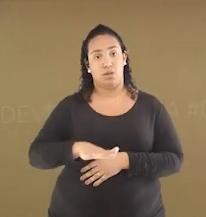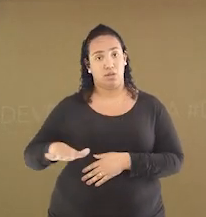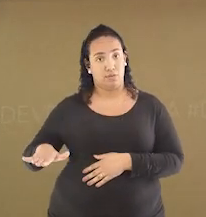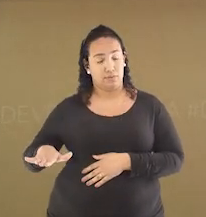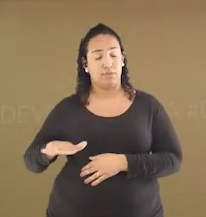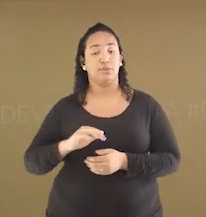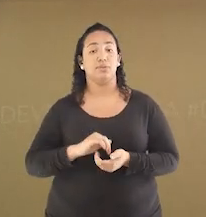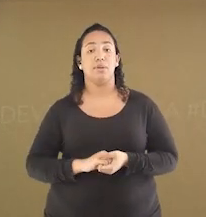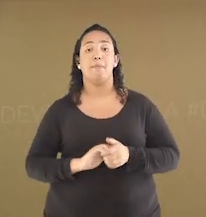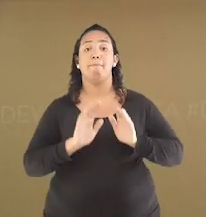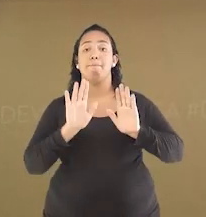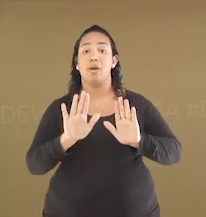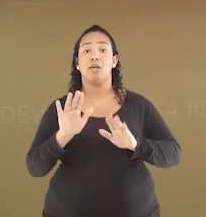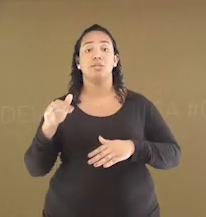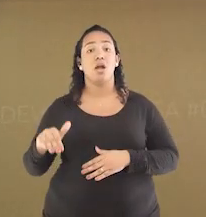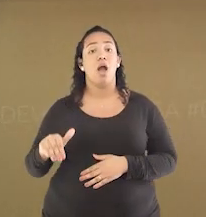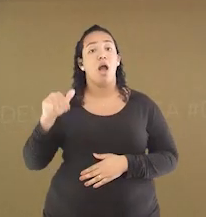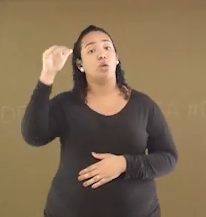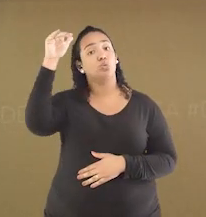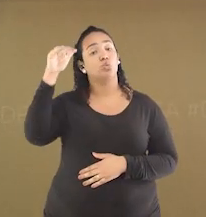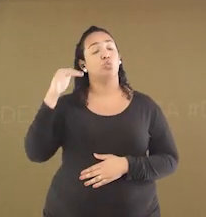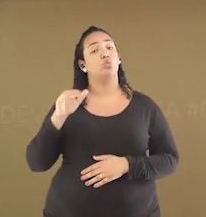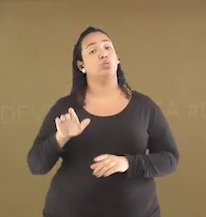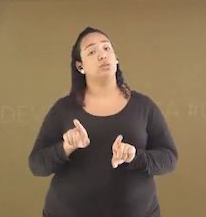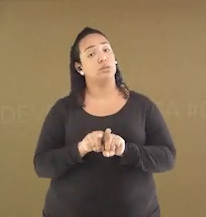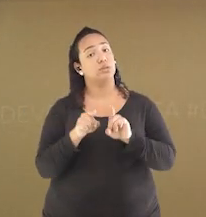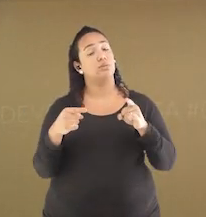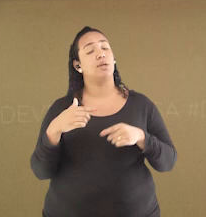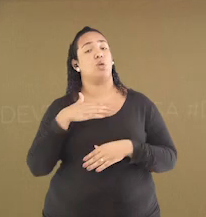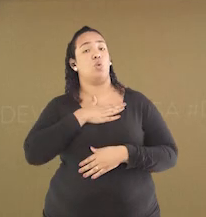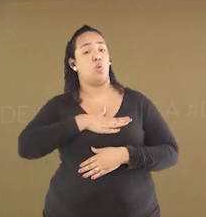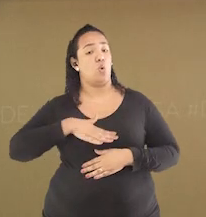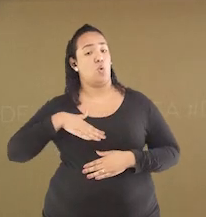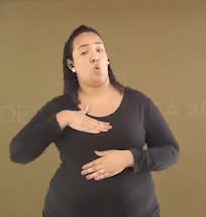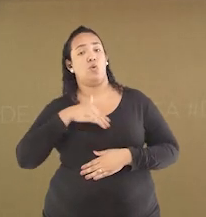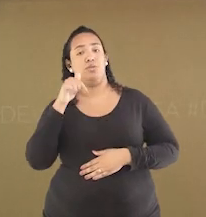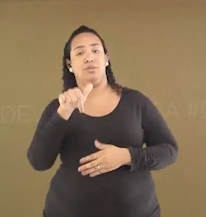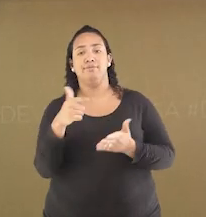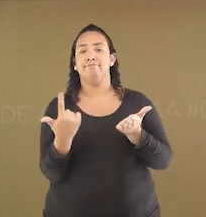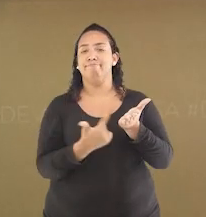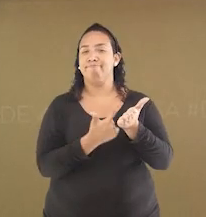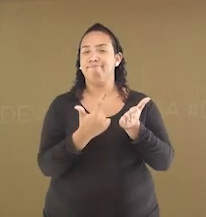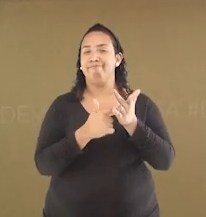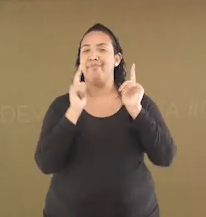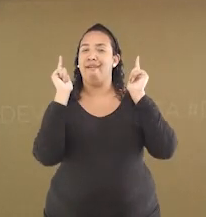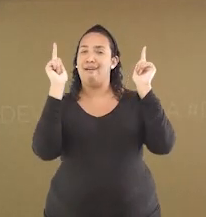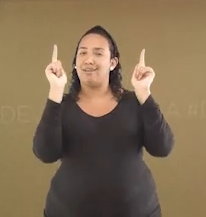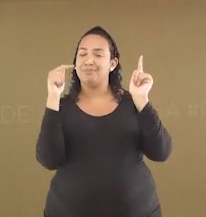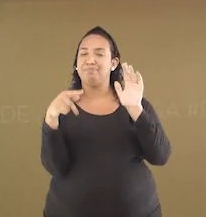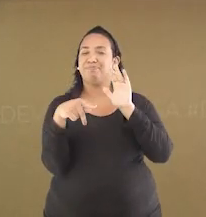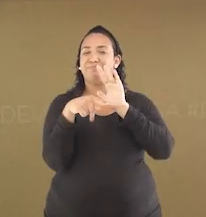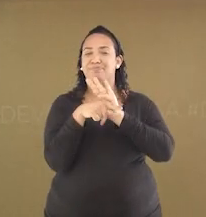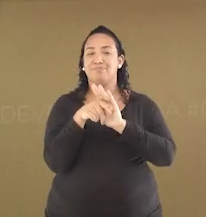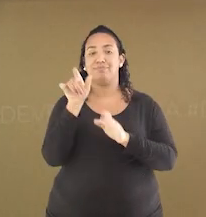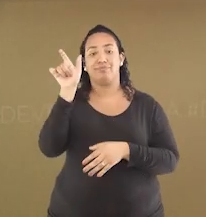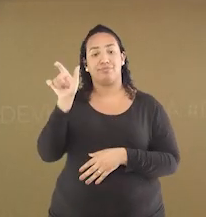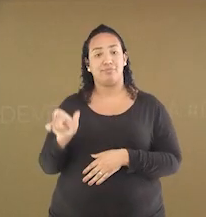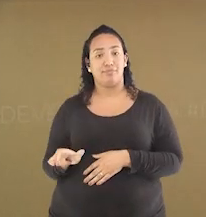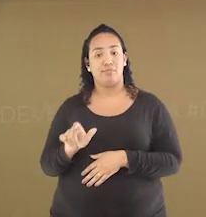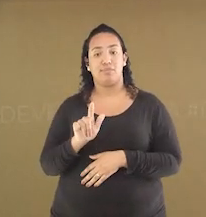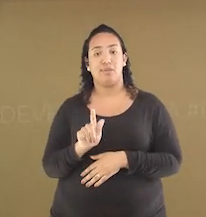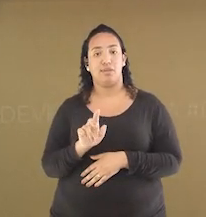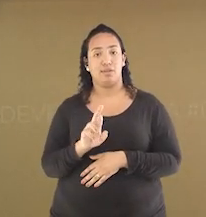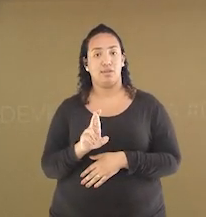infanto-juvenil, porém os adultos também se divertem muito com as aventuras vivenciadas por Greg